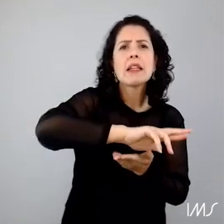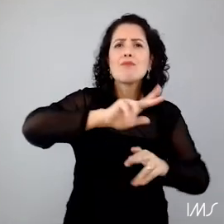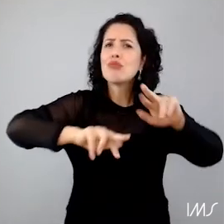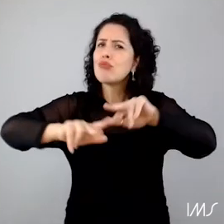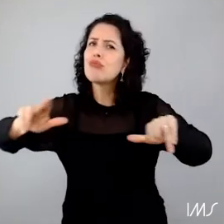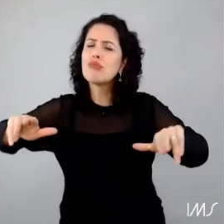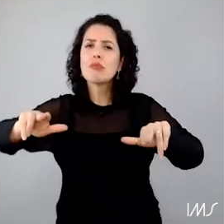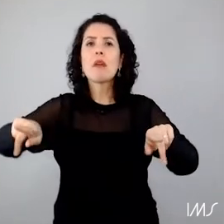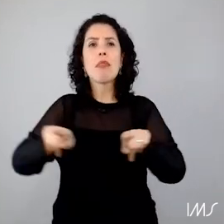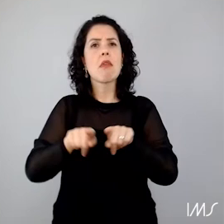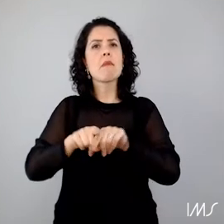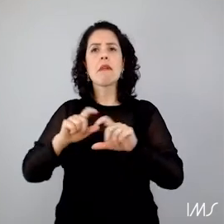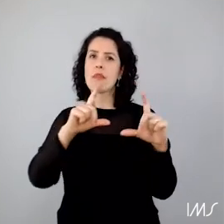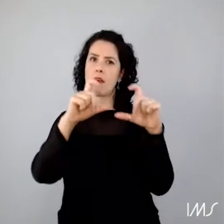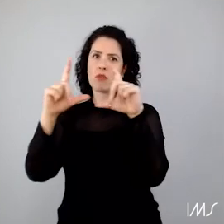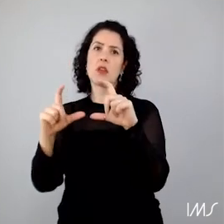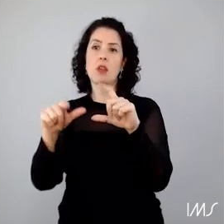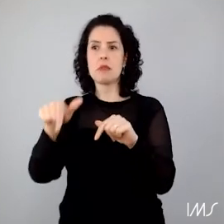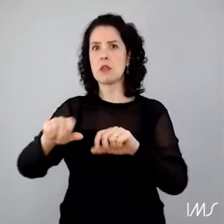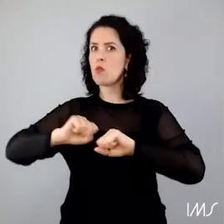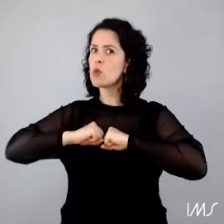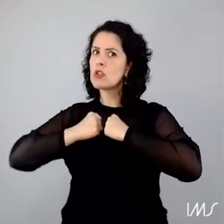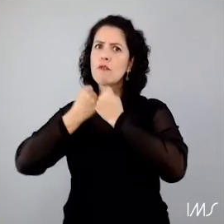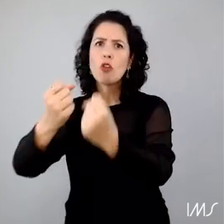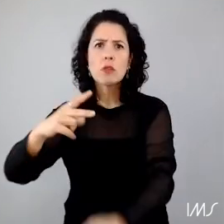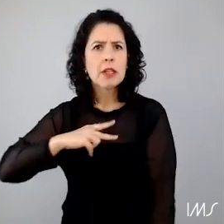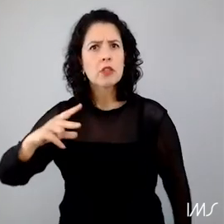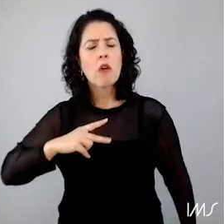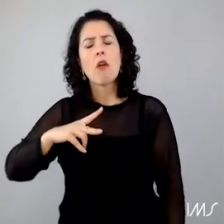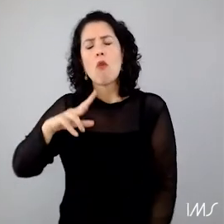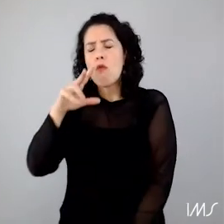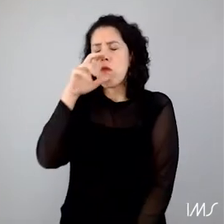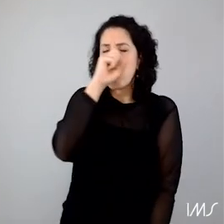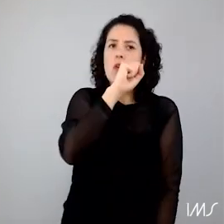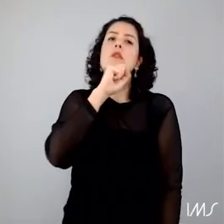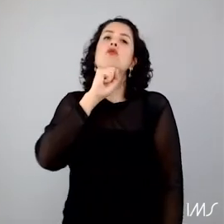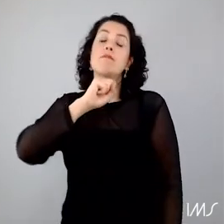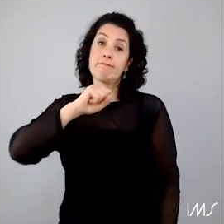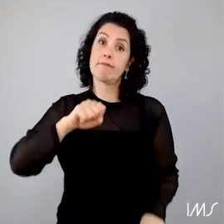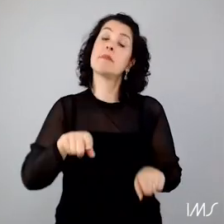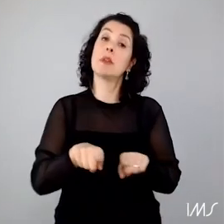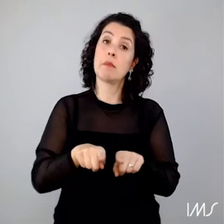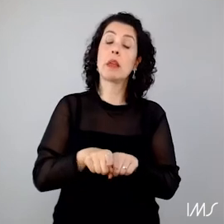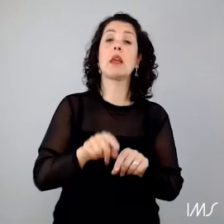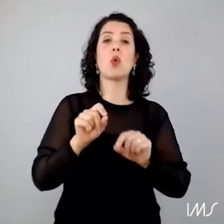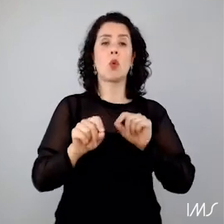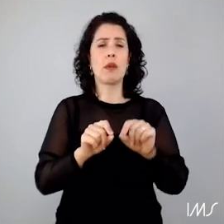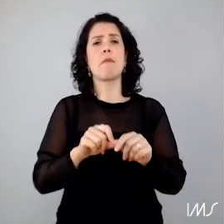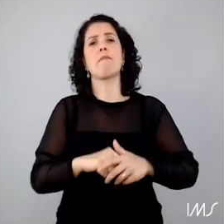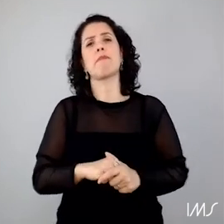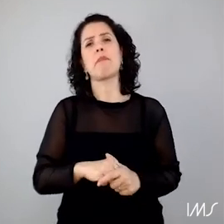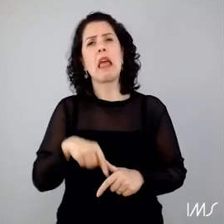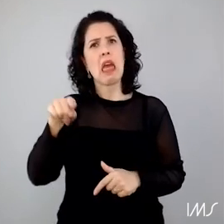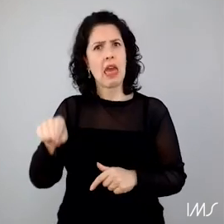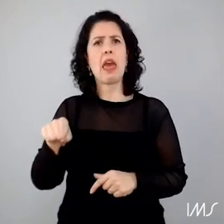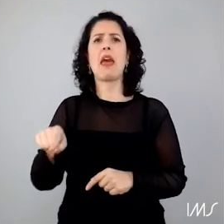que ela revela isso em alguns momentos, né, na sua forma de construir o seu processo crítico,